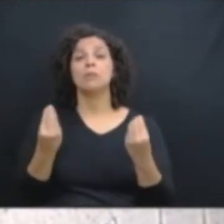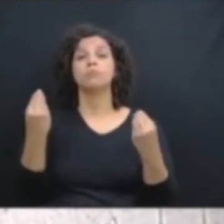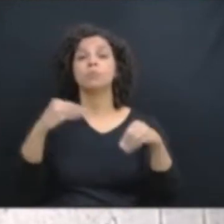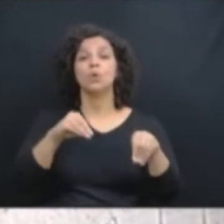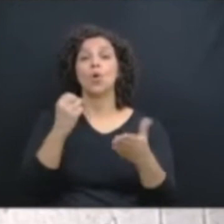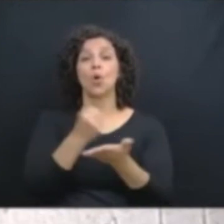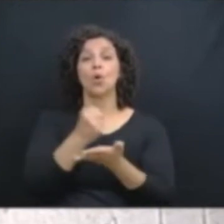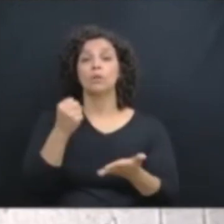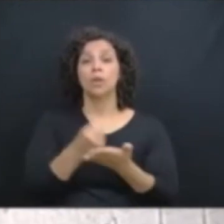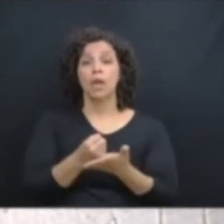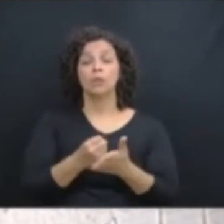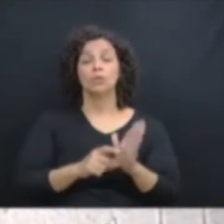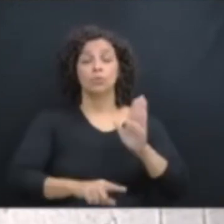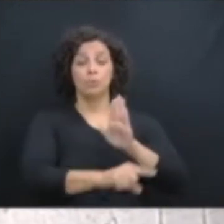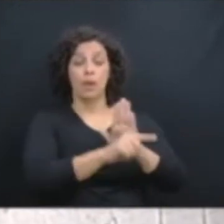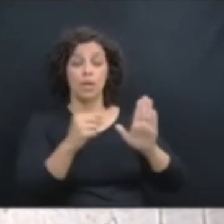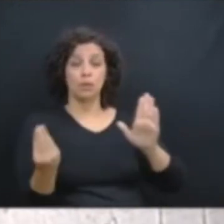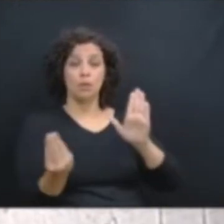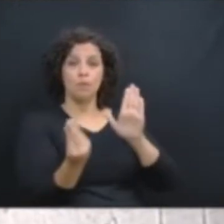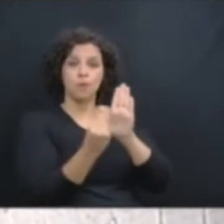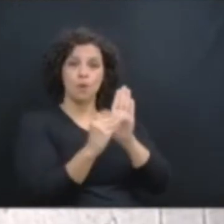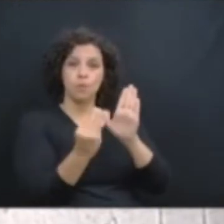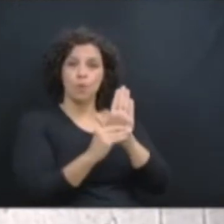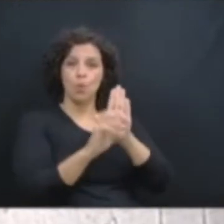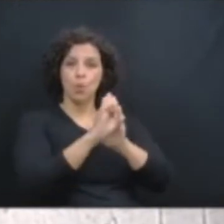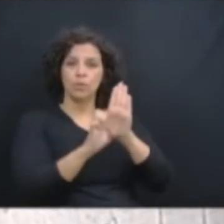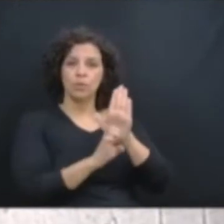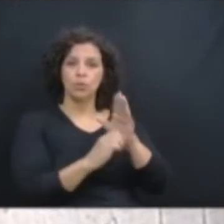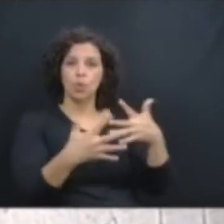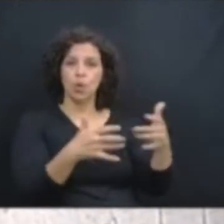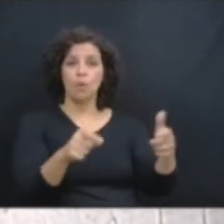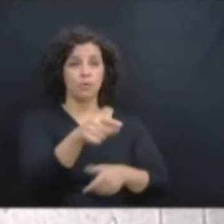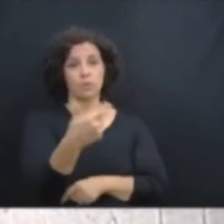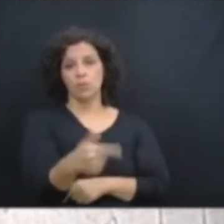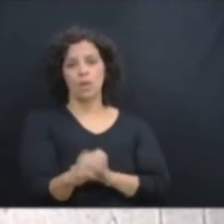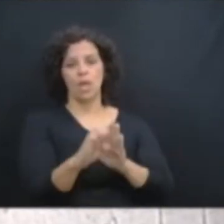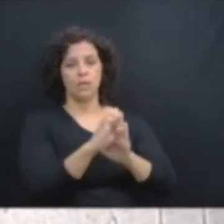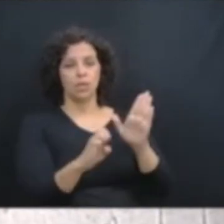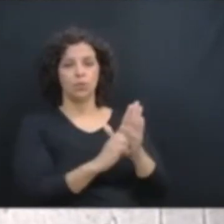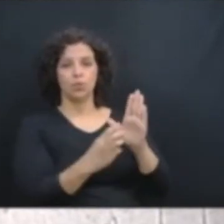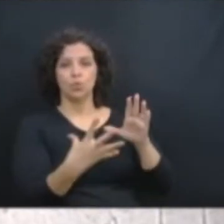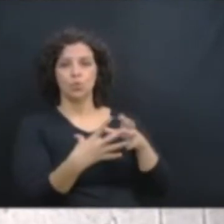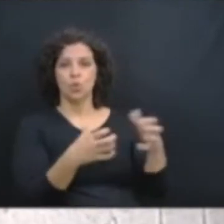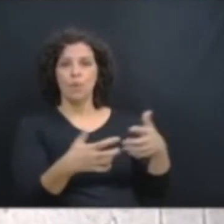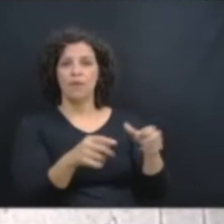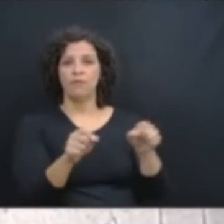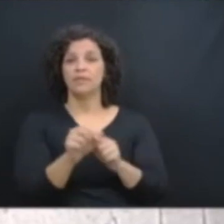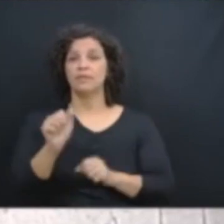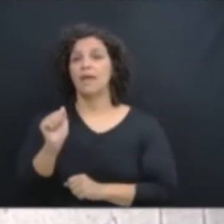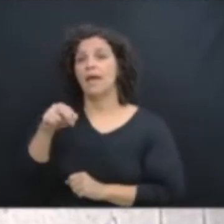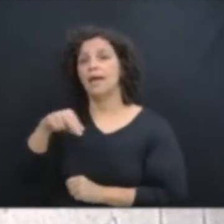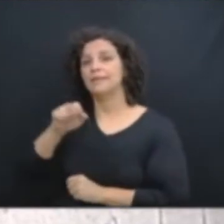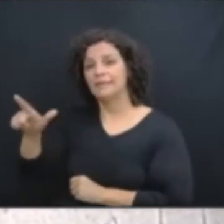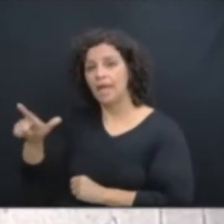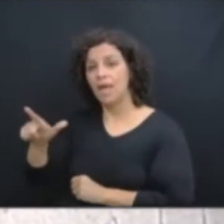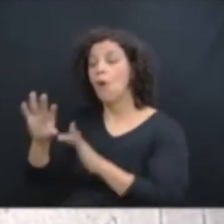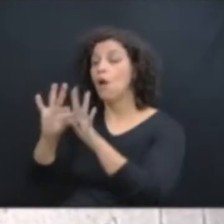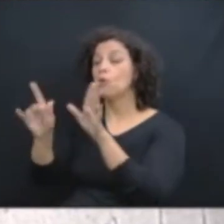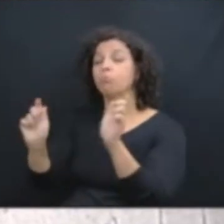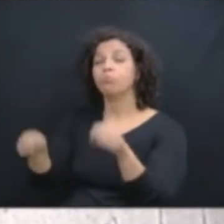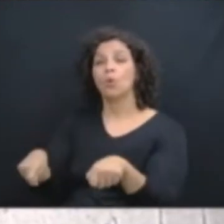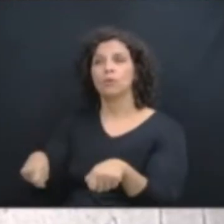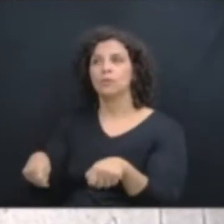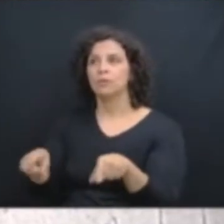contrato social ou cláusula do Estatuto da Copel. Não existe. que a ANEEL também tem que dar uma